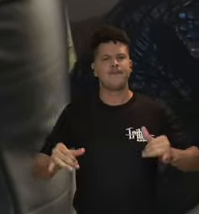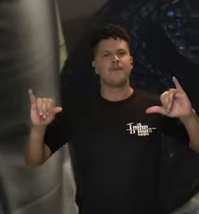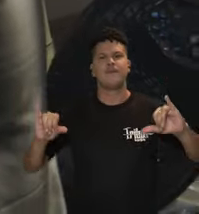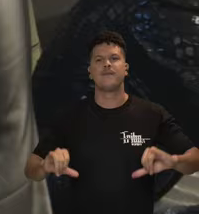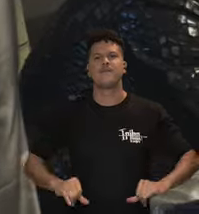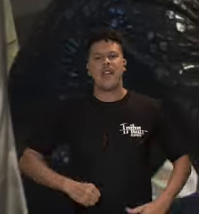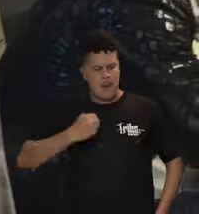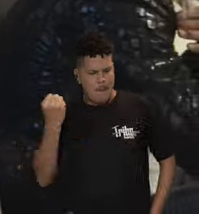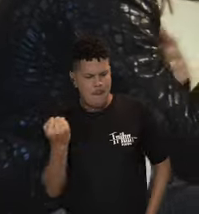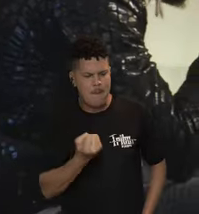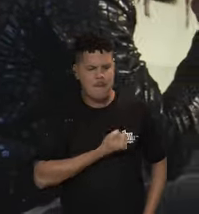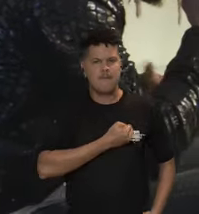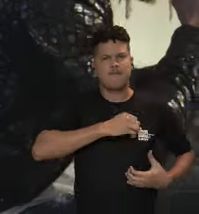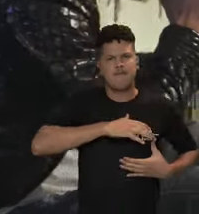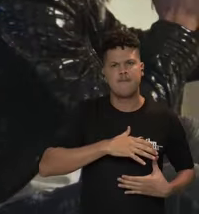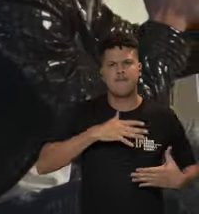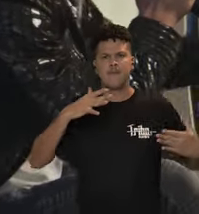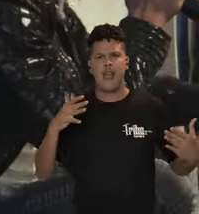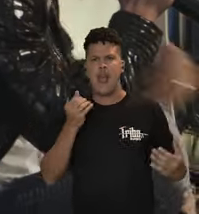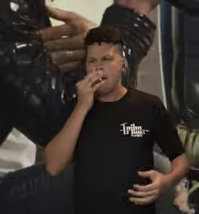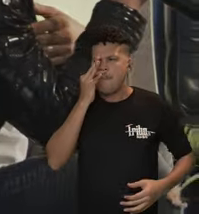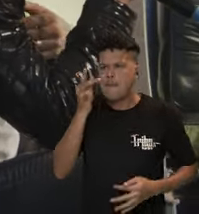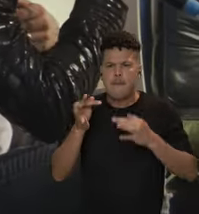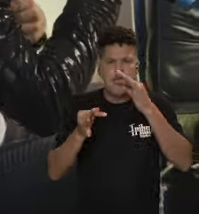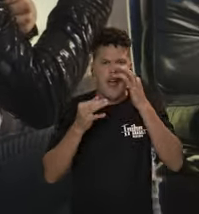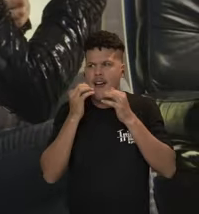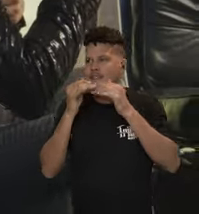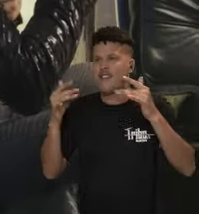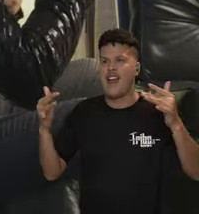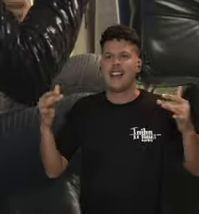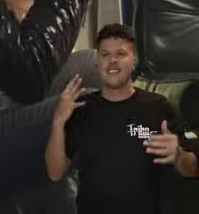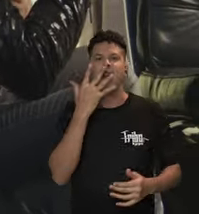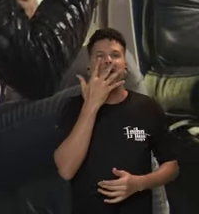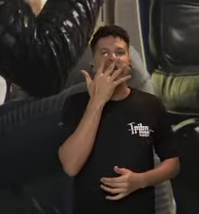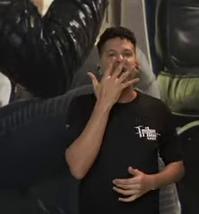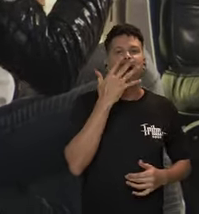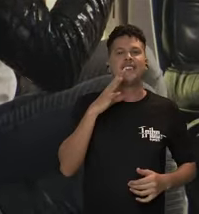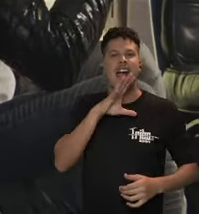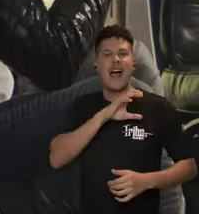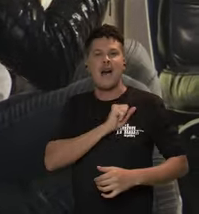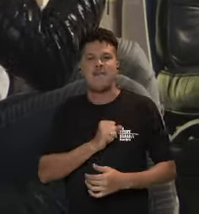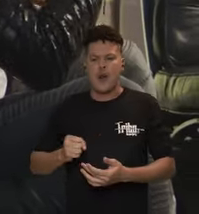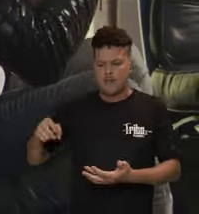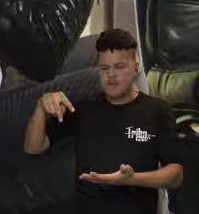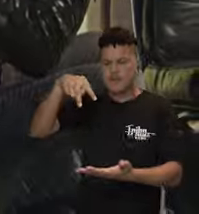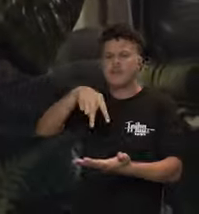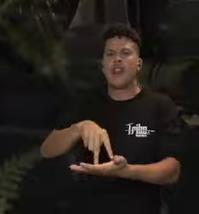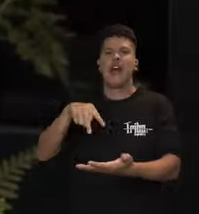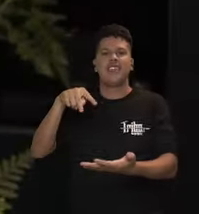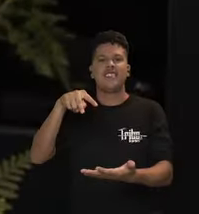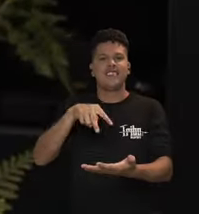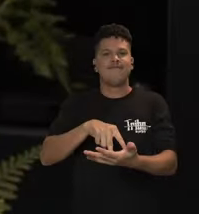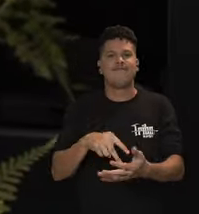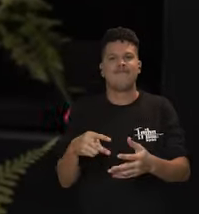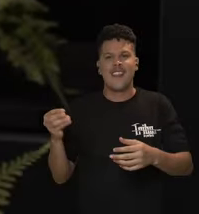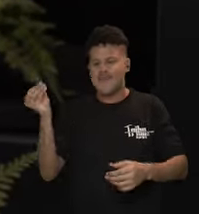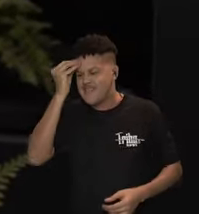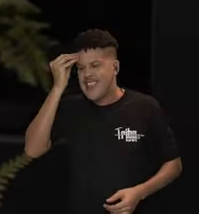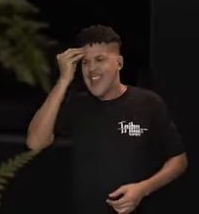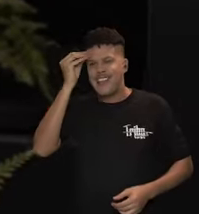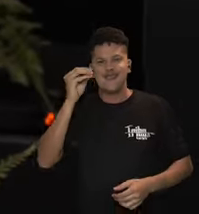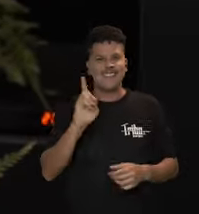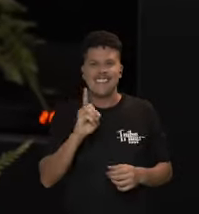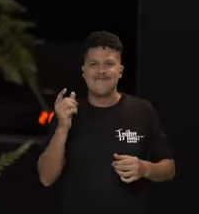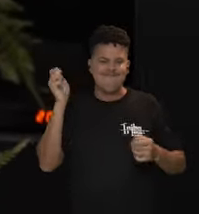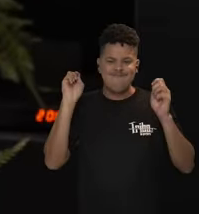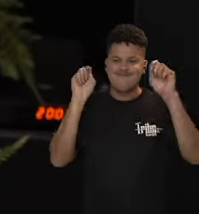as cicatrizes. A primavera, as cores, amores são pilares. Entendo se não der, importante é que tentou.